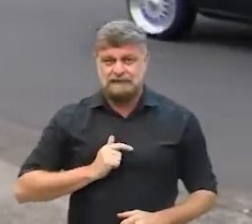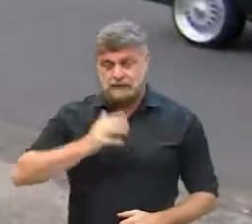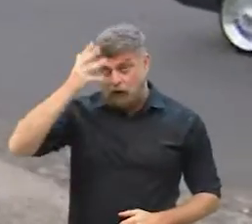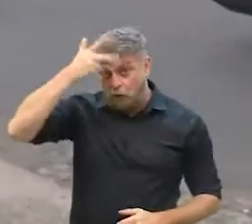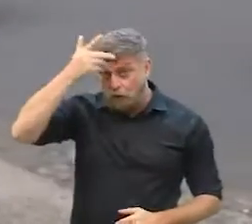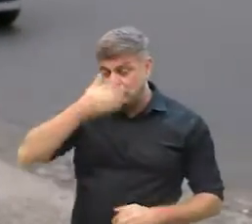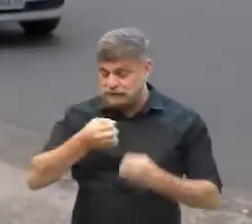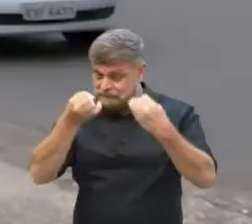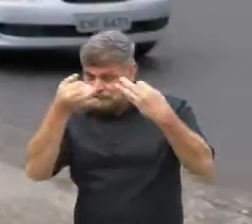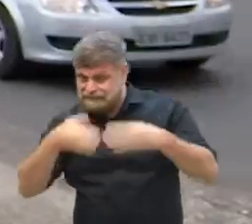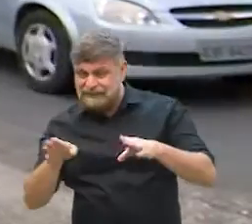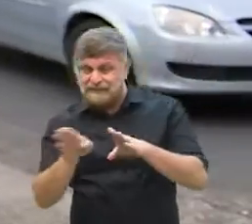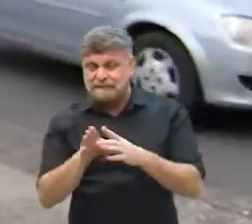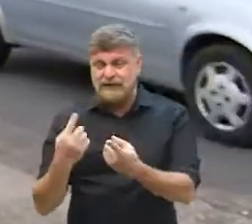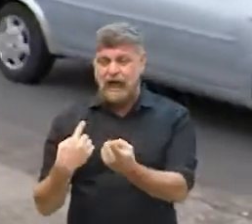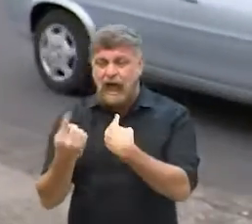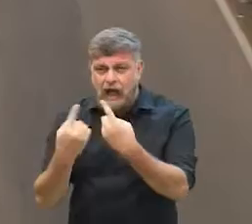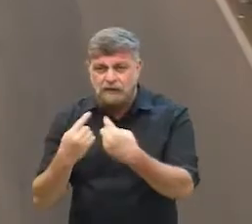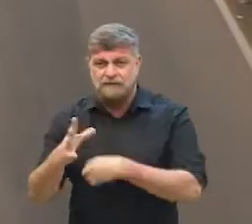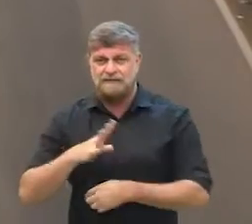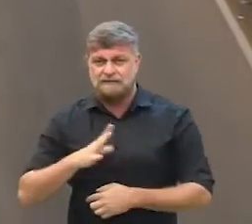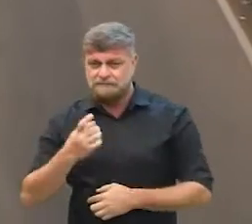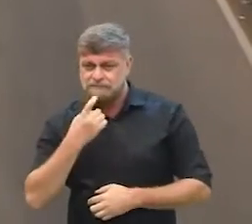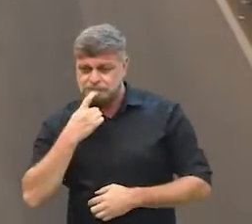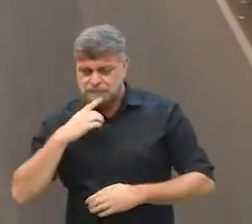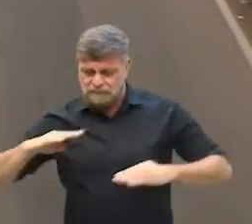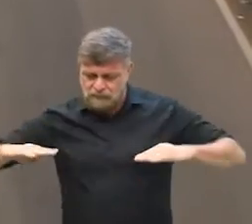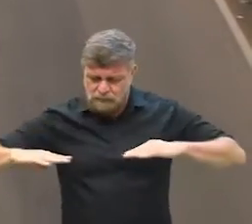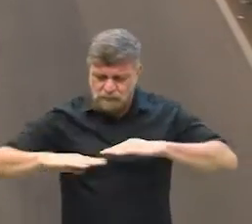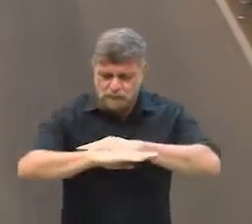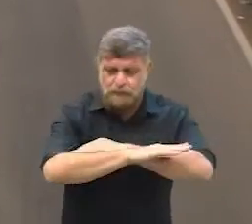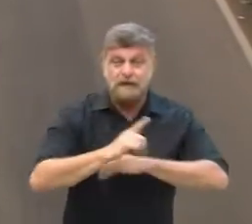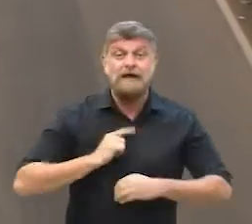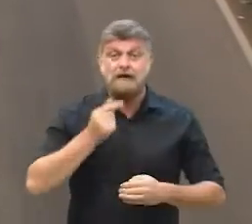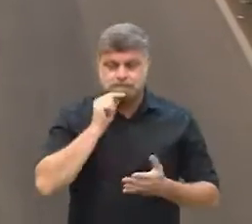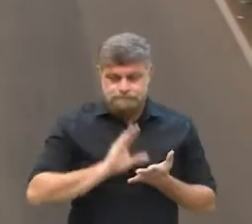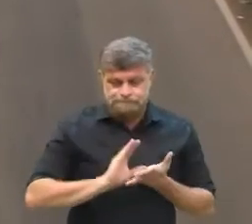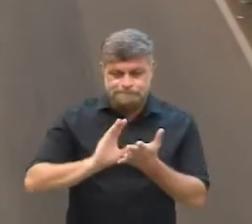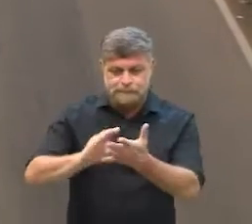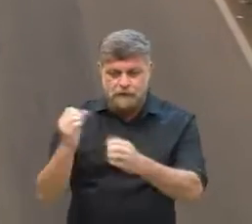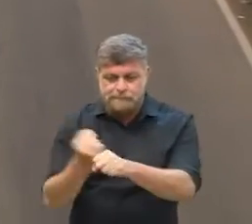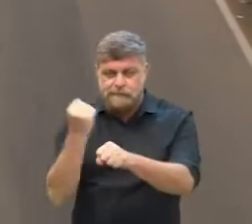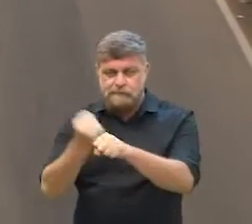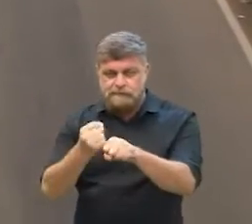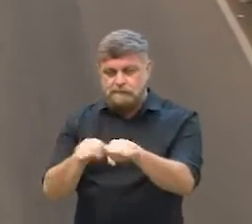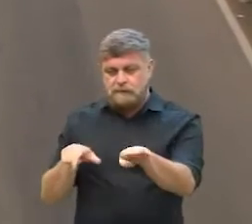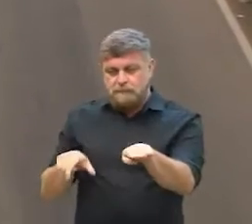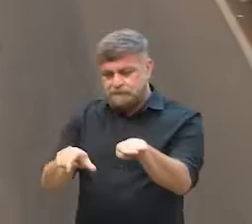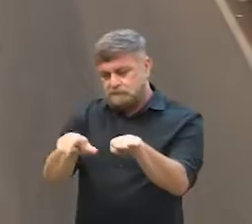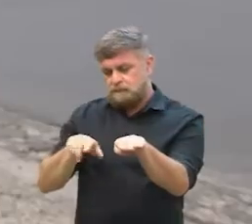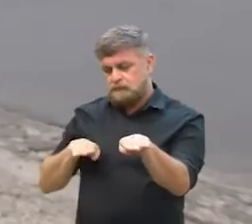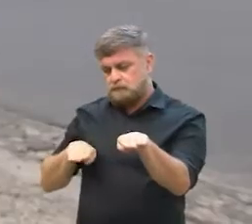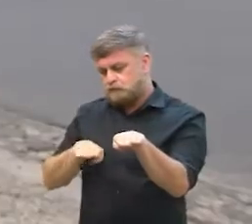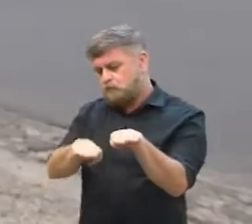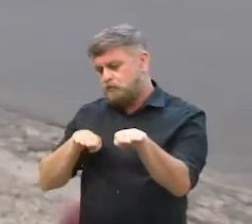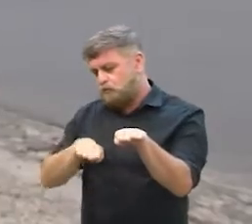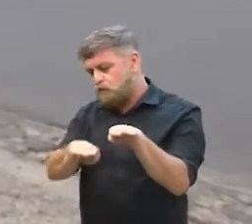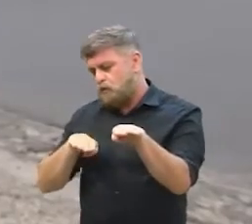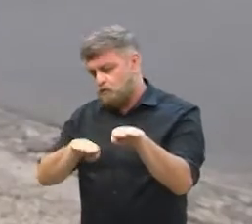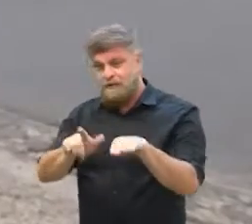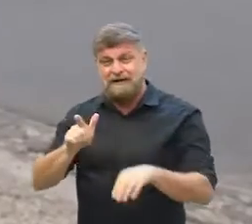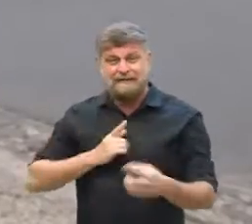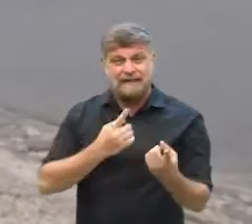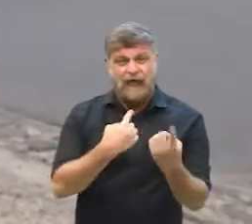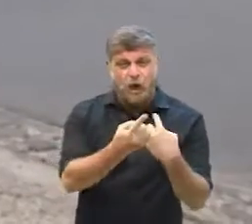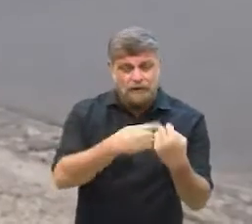cita outras rodovias que cortam a cidade de Campinas e que já receberam investimentos para a construção de vias marginais. Nós temos as